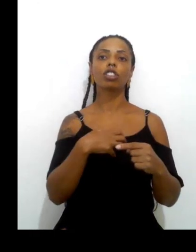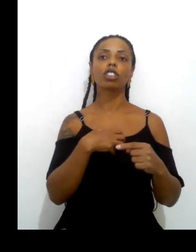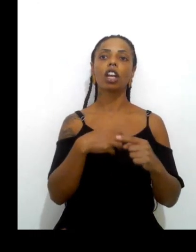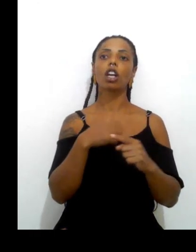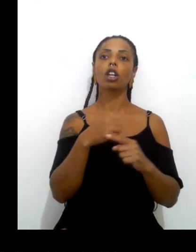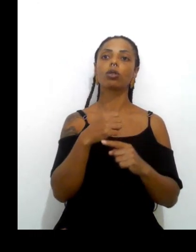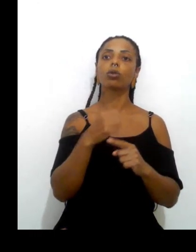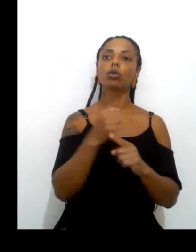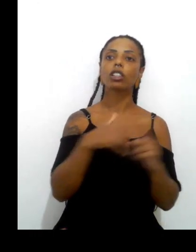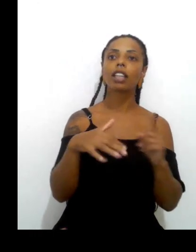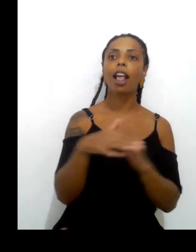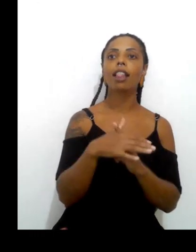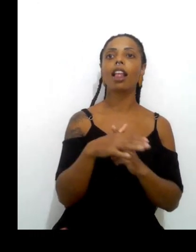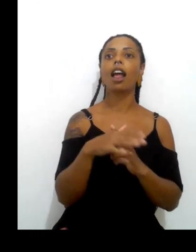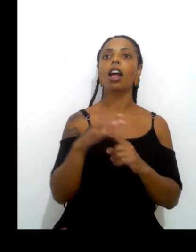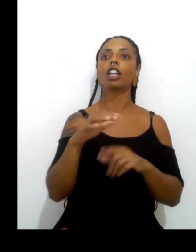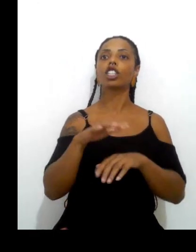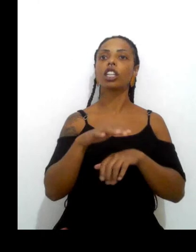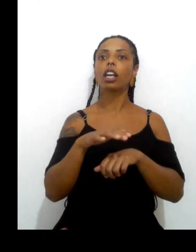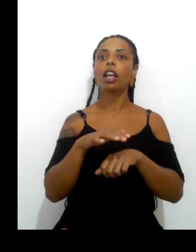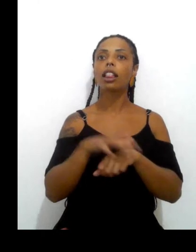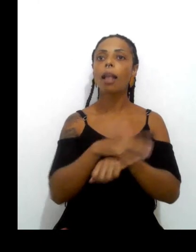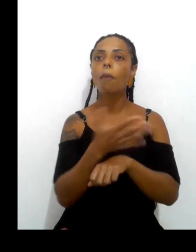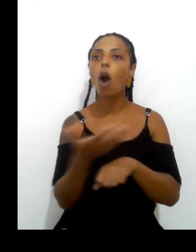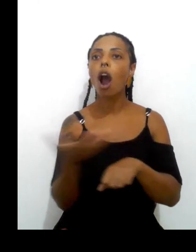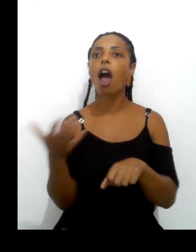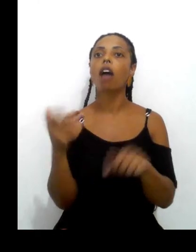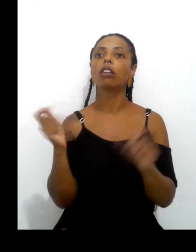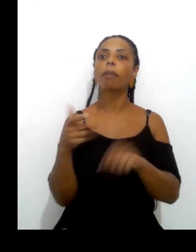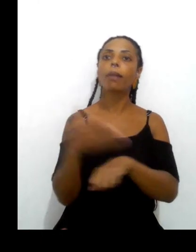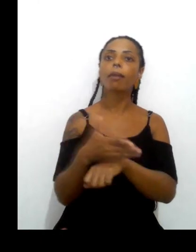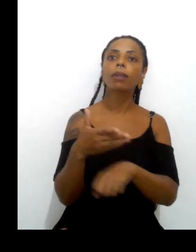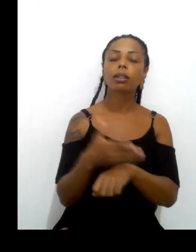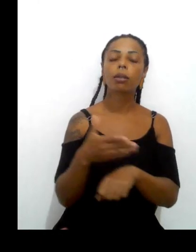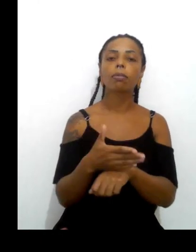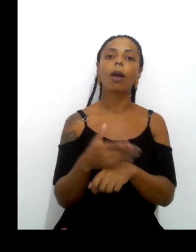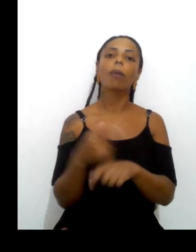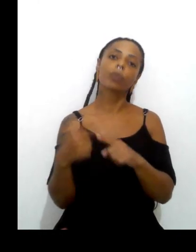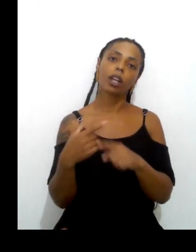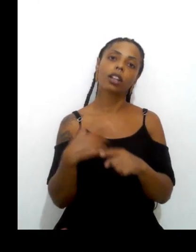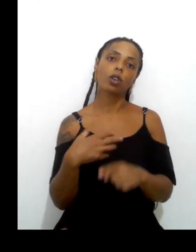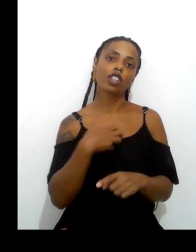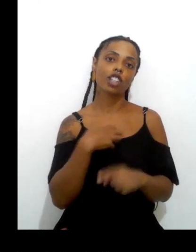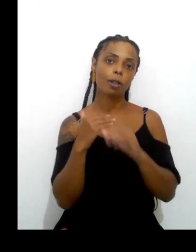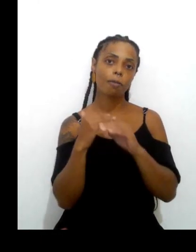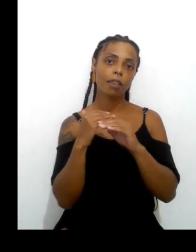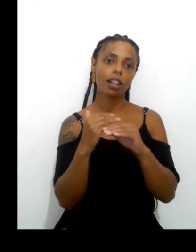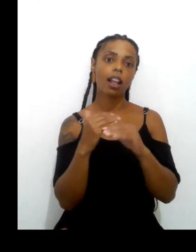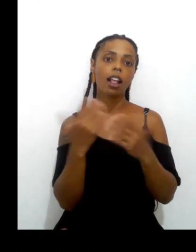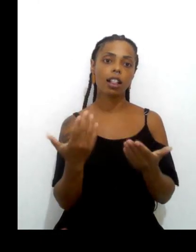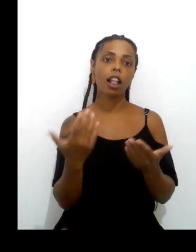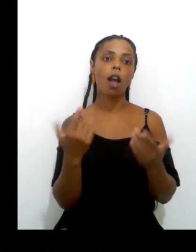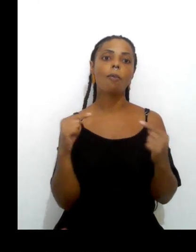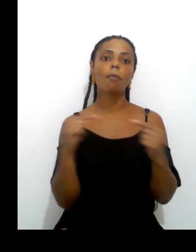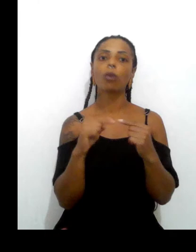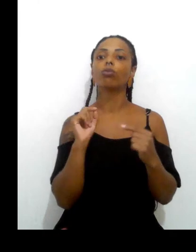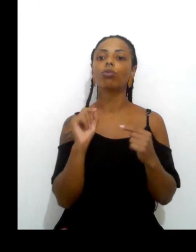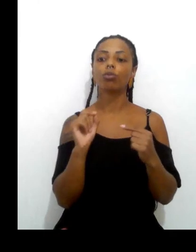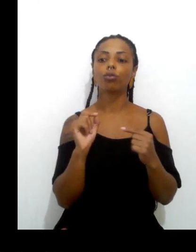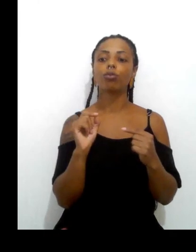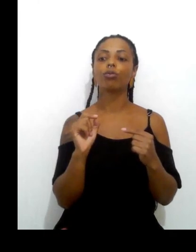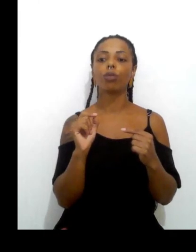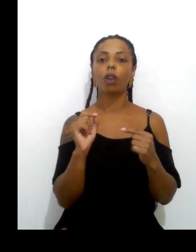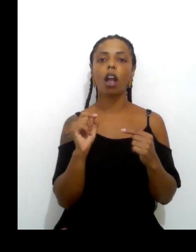sociedade por meio do seu formato padronizado acenava uma comunidade social mais